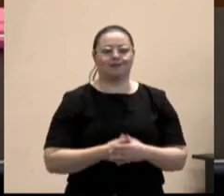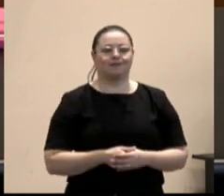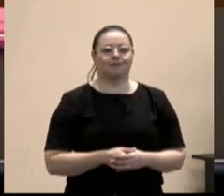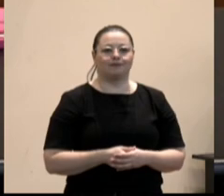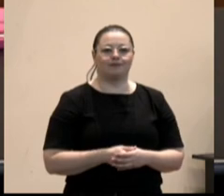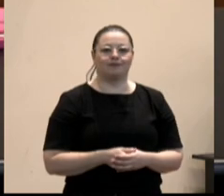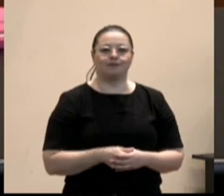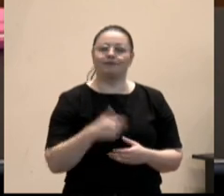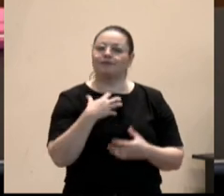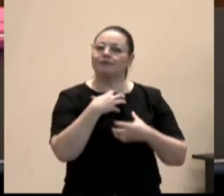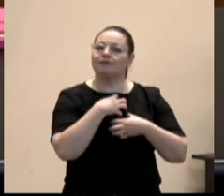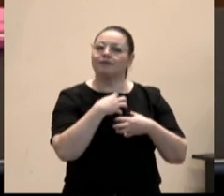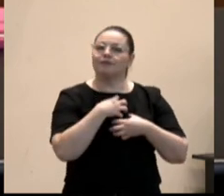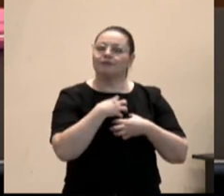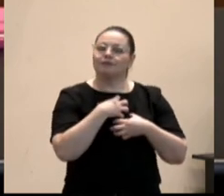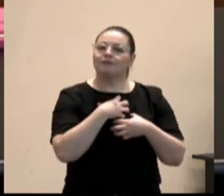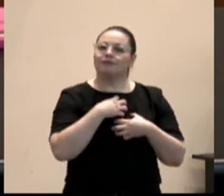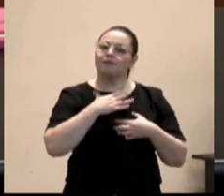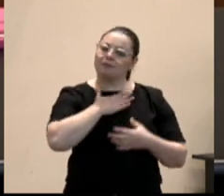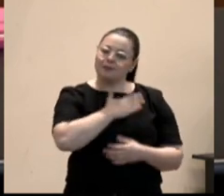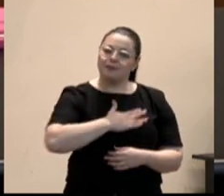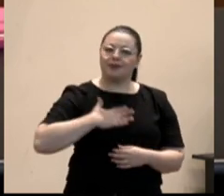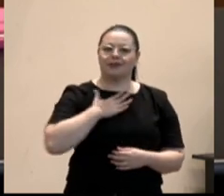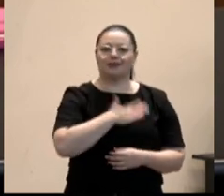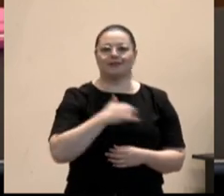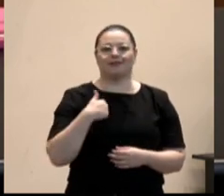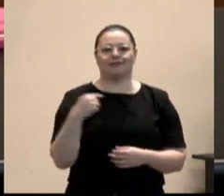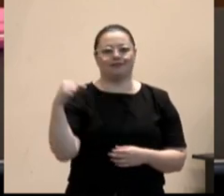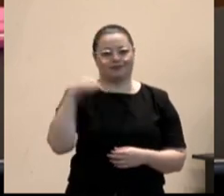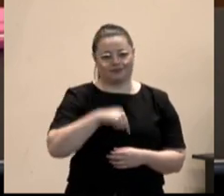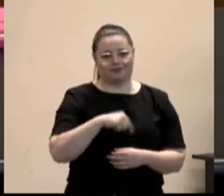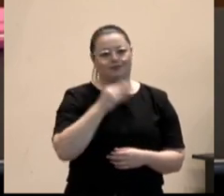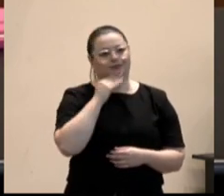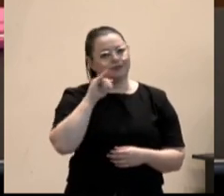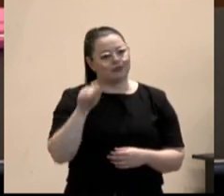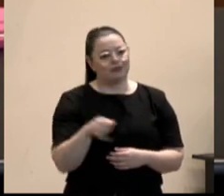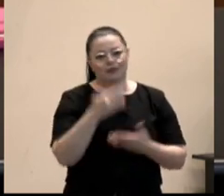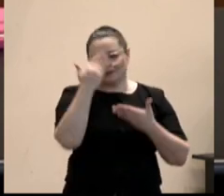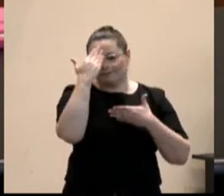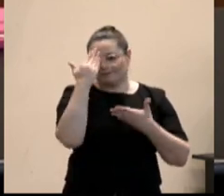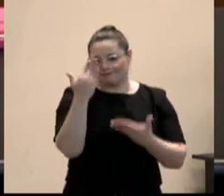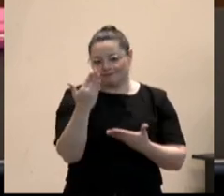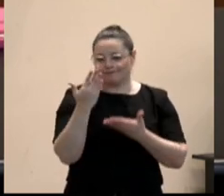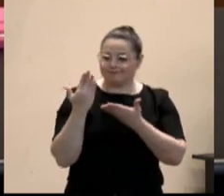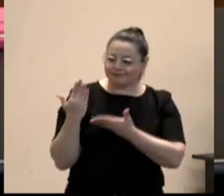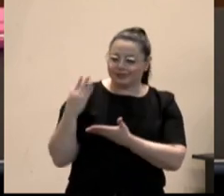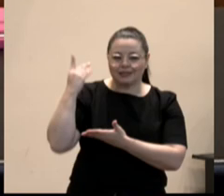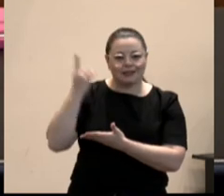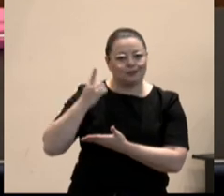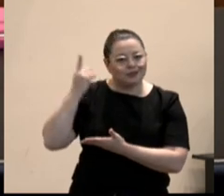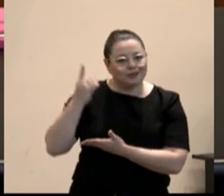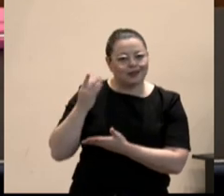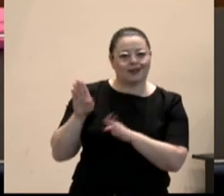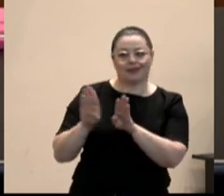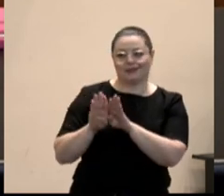É um grande prazer estar aqui, já agradeço em seu nome, deputada e